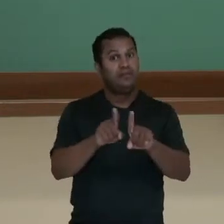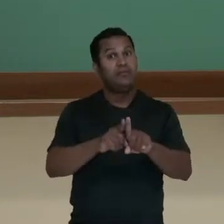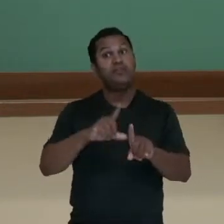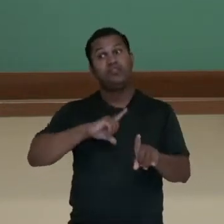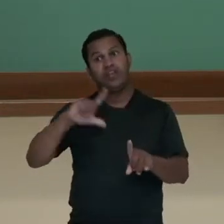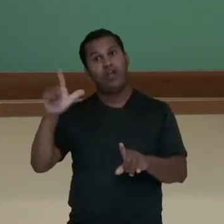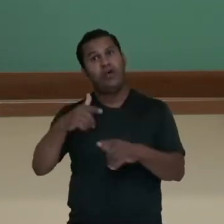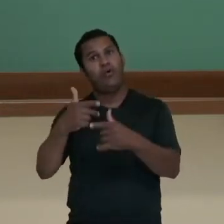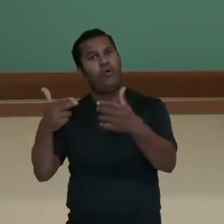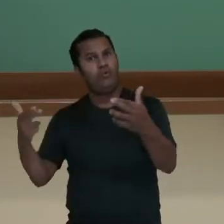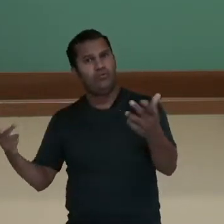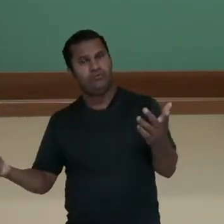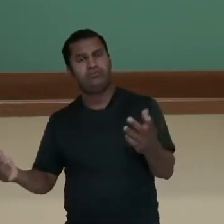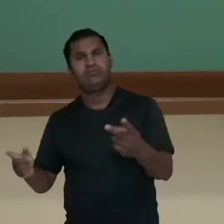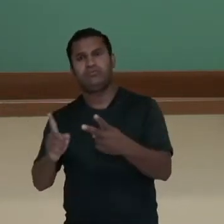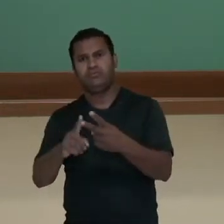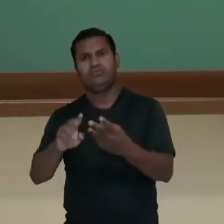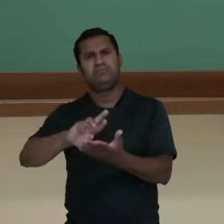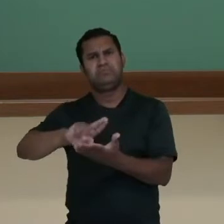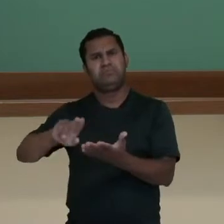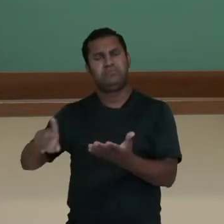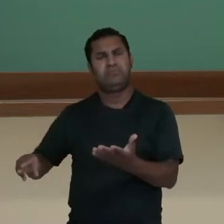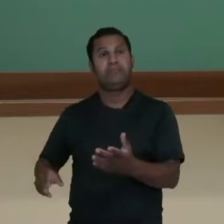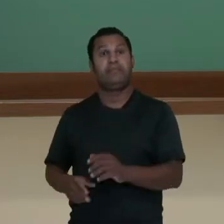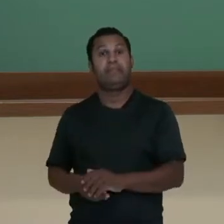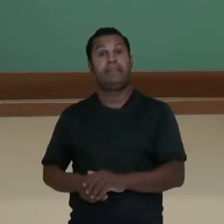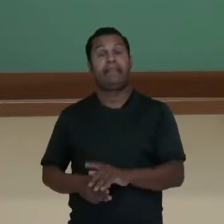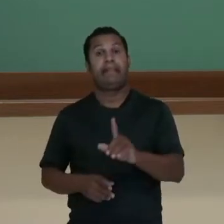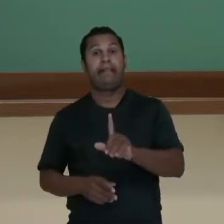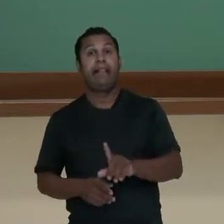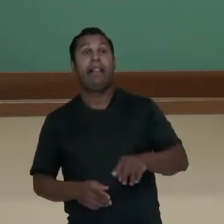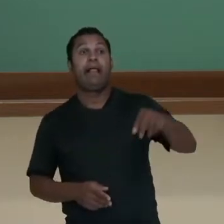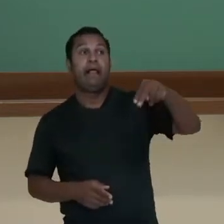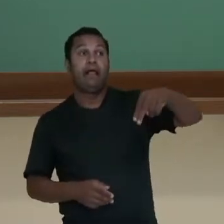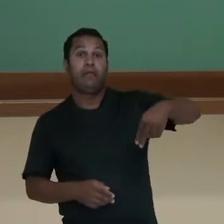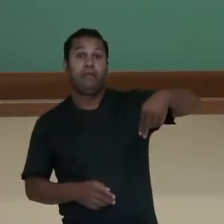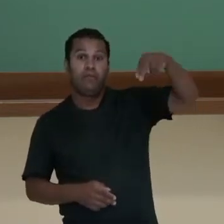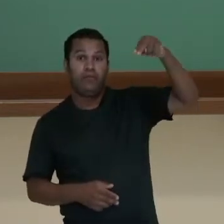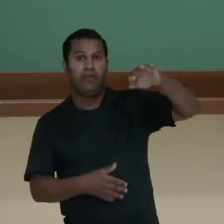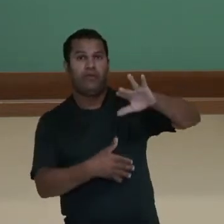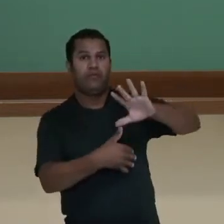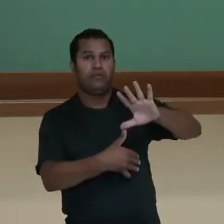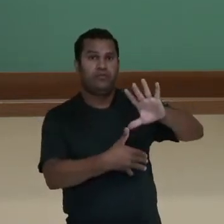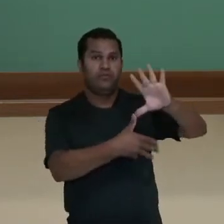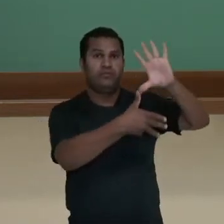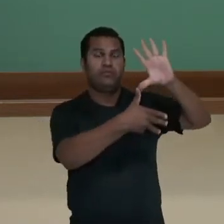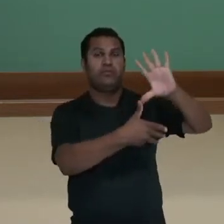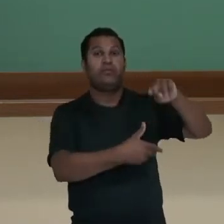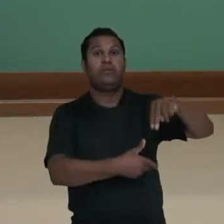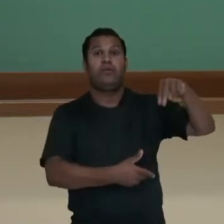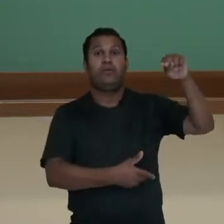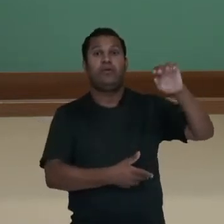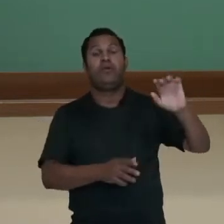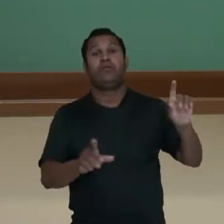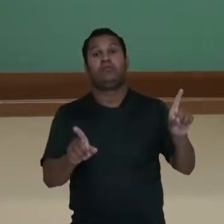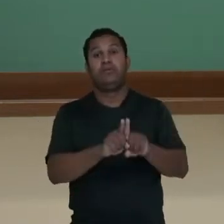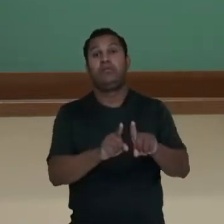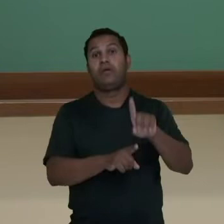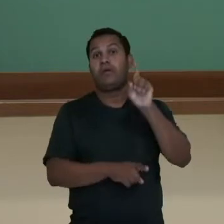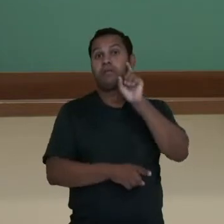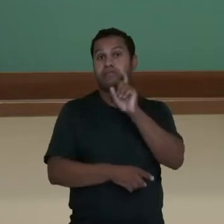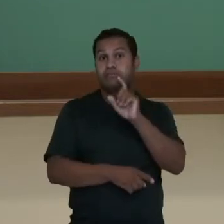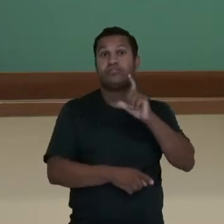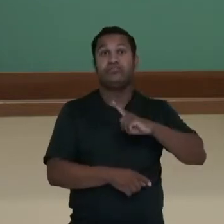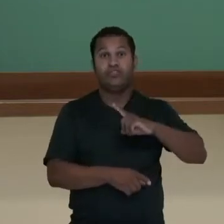os incas, astecas, maias, os povos que habitavam a América do Norte, o meio-oeste dos Estados Unidos e as